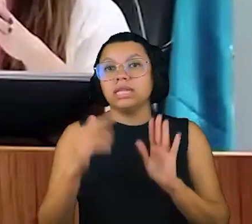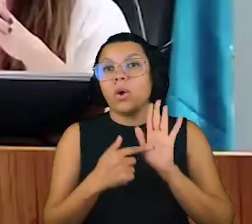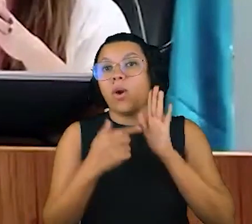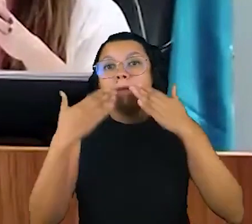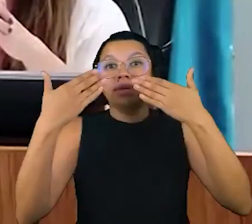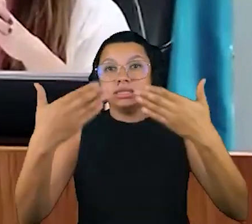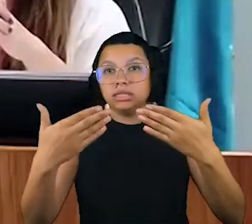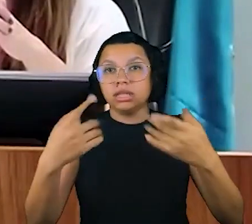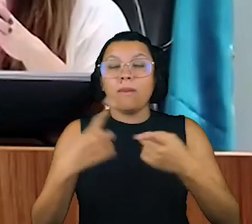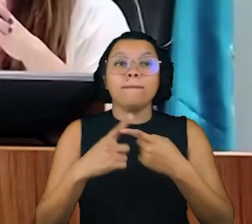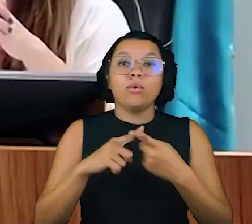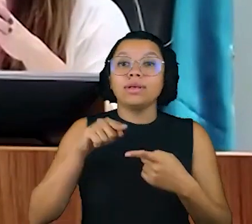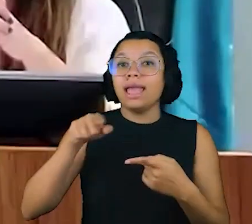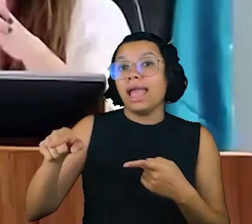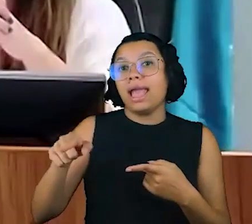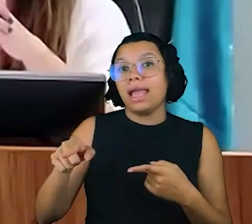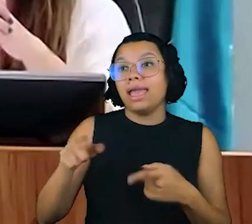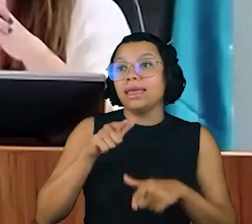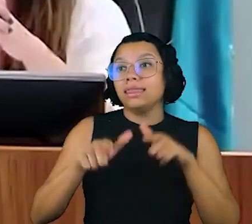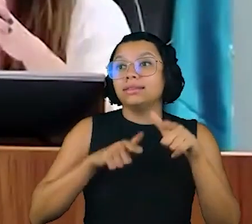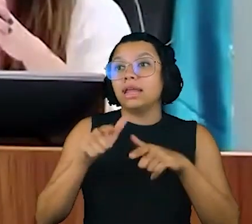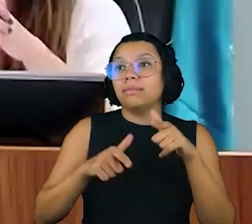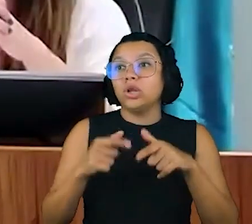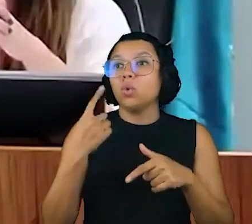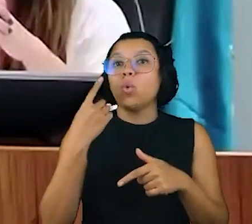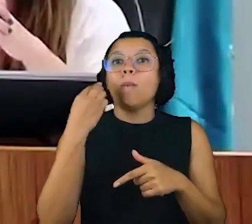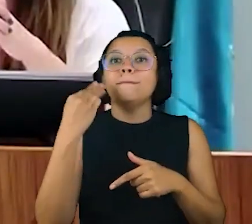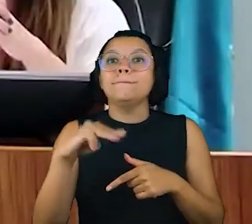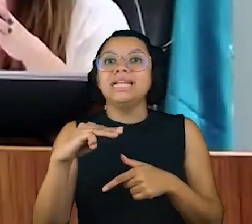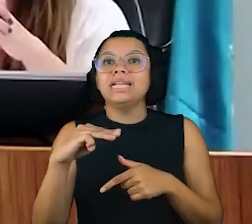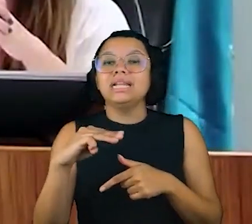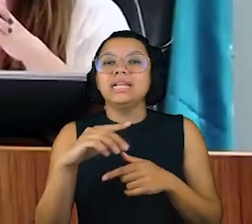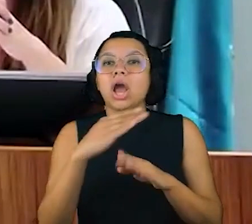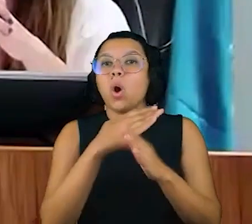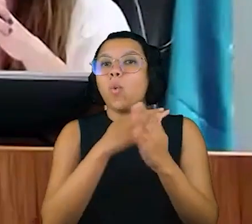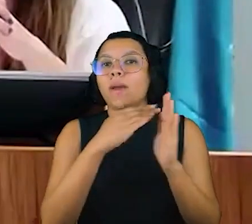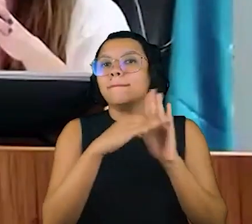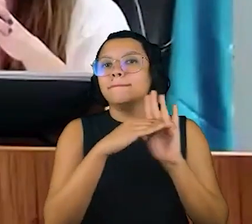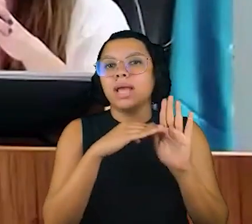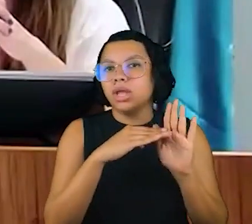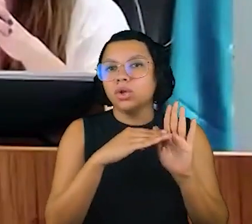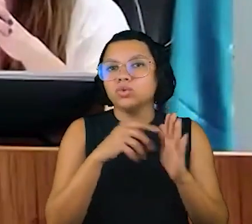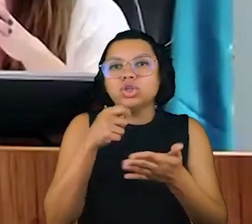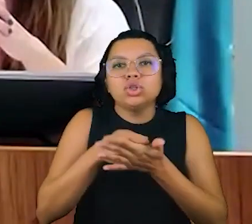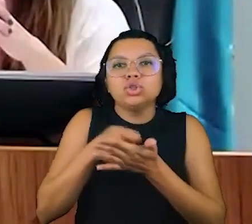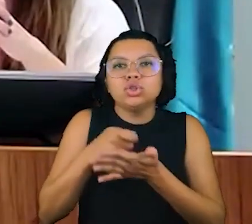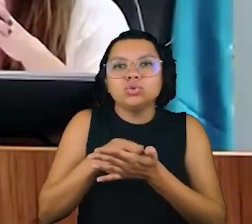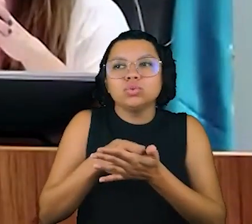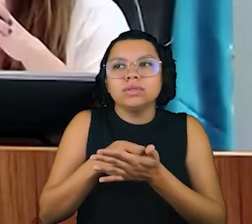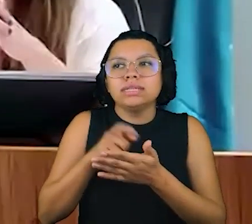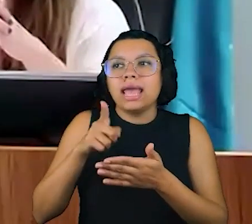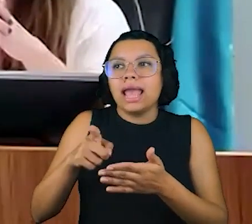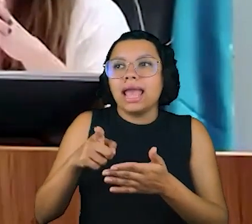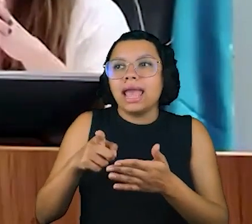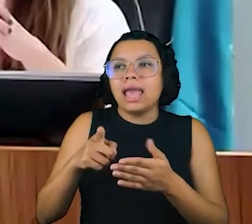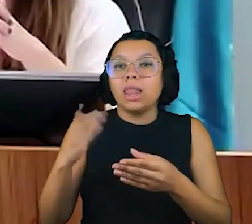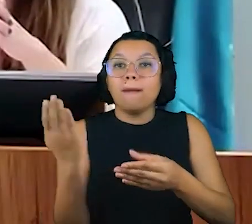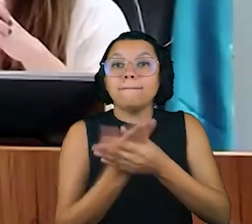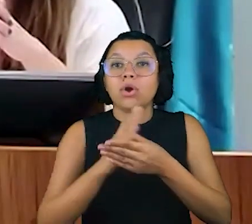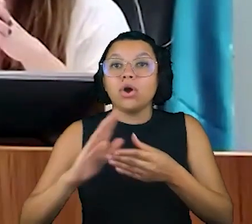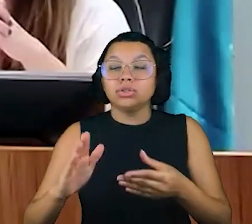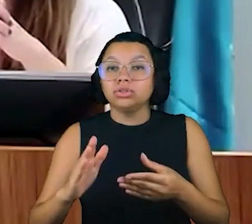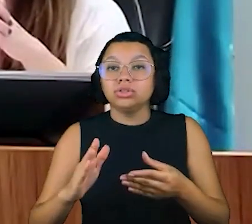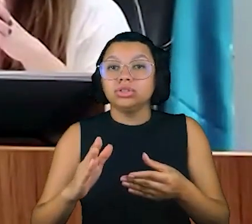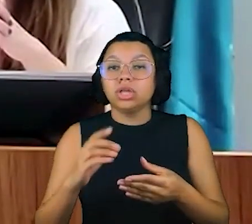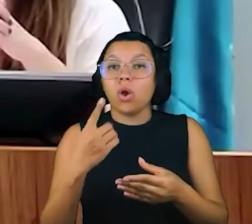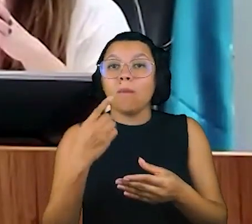colegas da Justiça Federal apresentamos. Por quê? Porque ela lida com 1,5 milhão de execuções. Ela